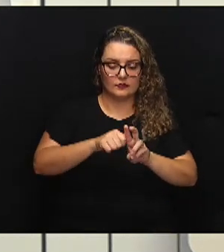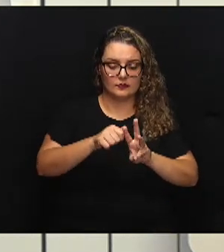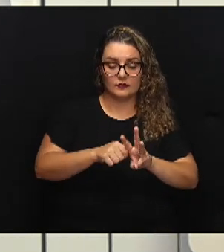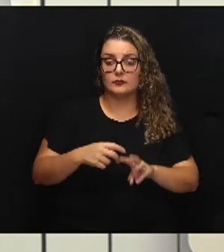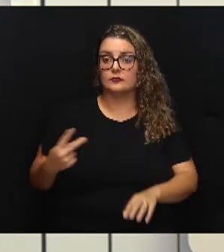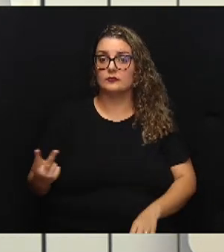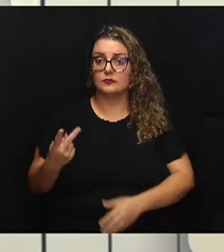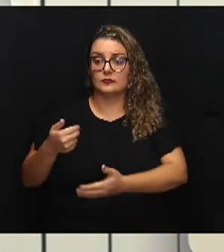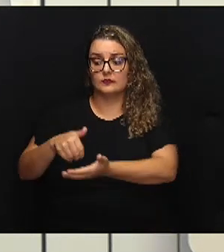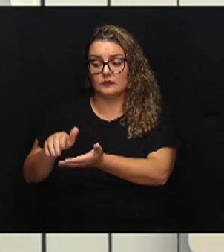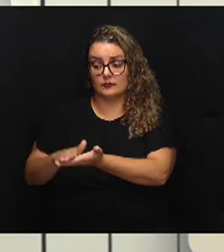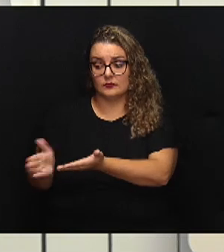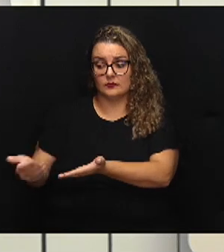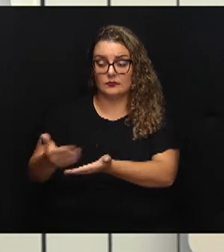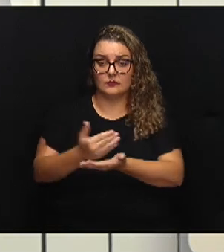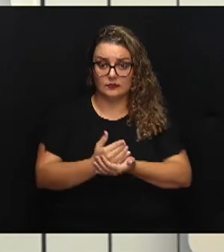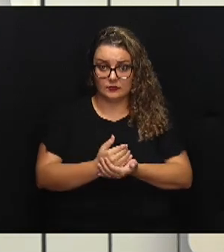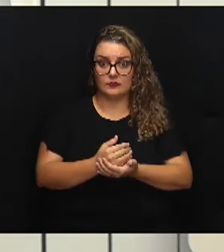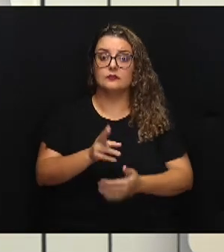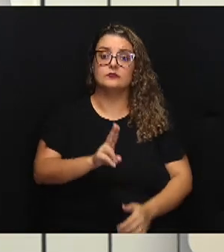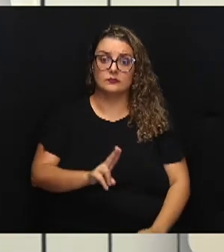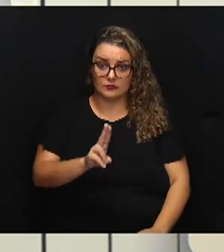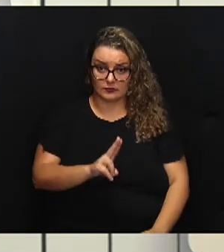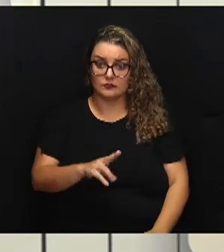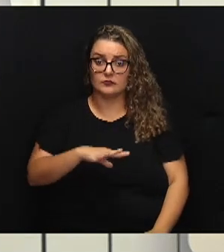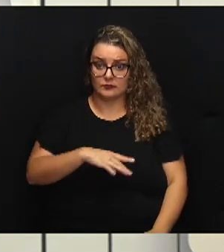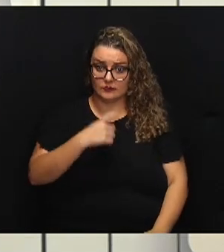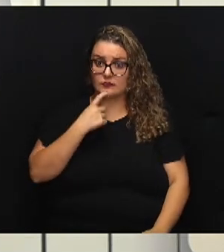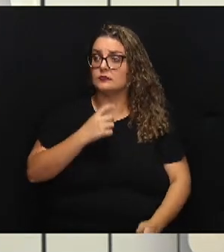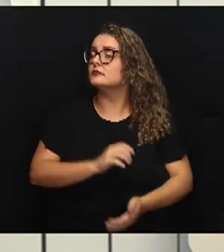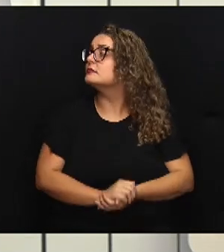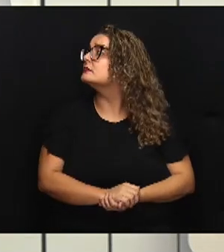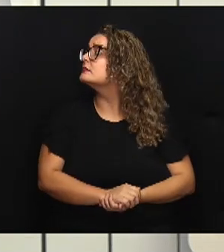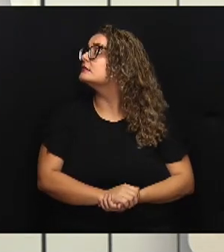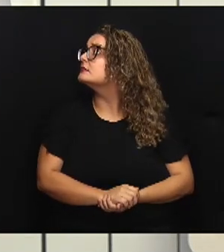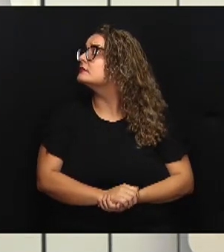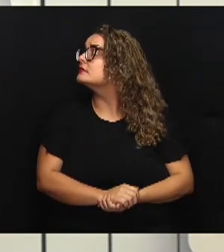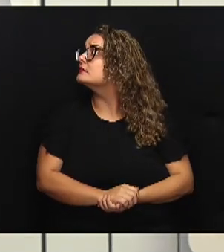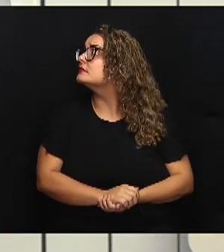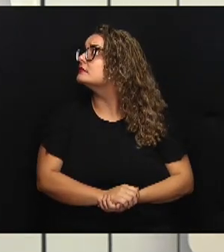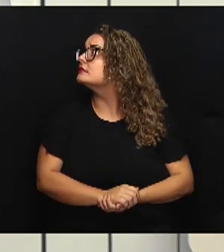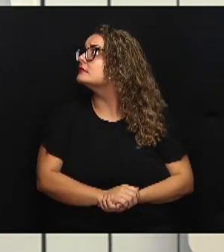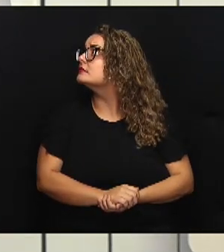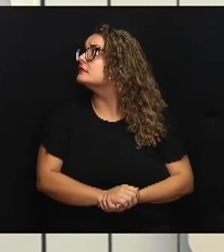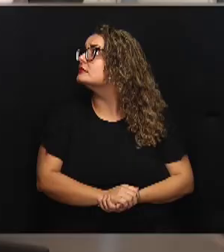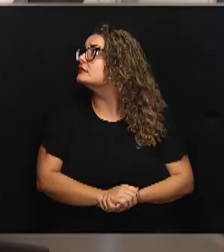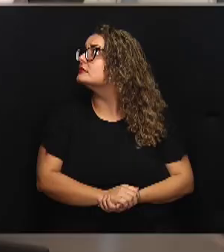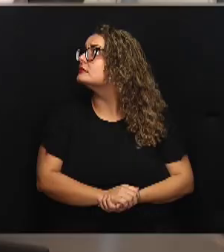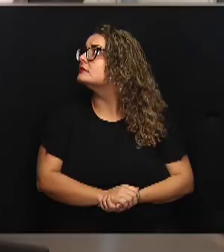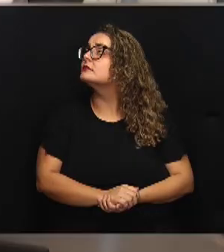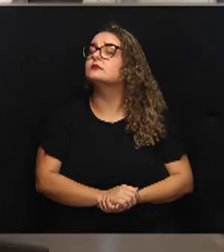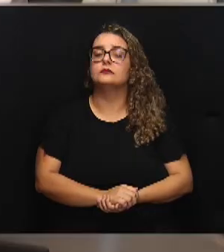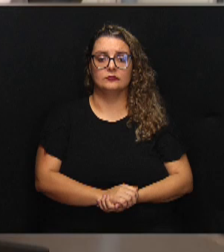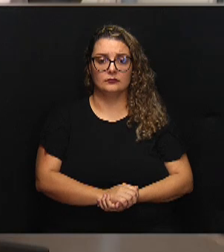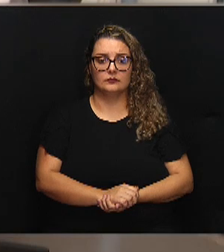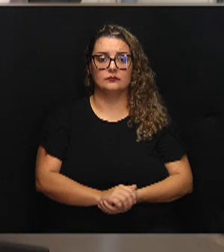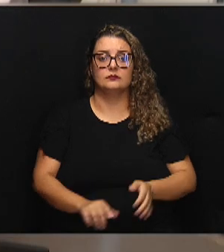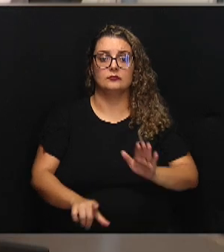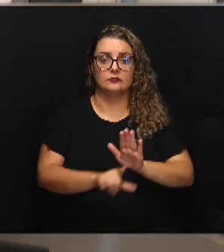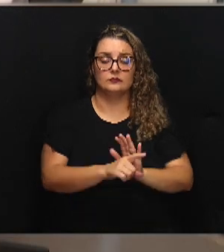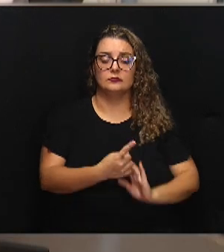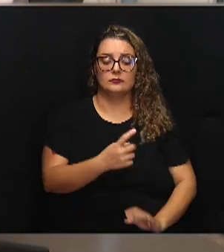valores arrecadados e aplicados no município de Campinas. A partir da Lei